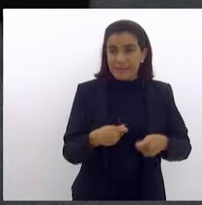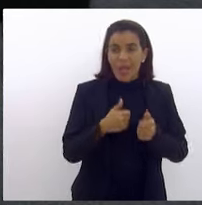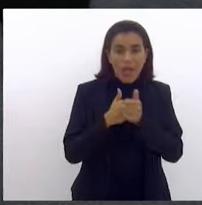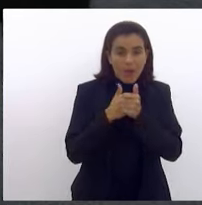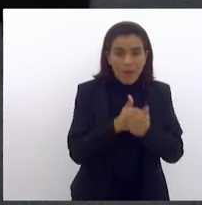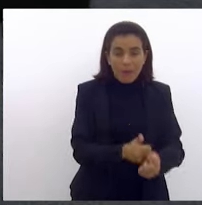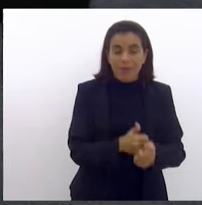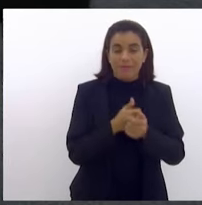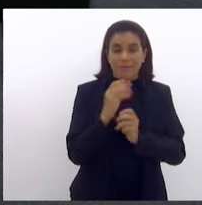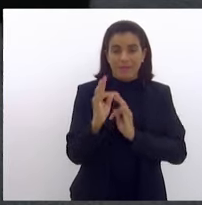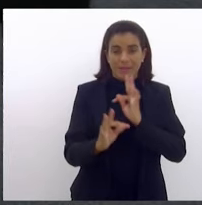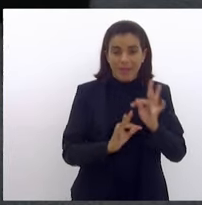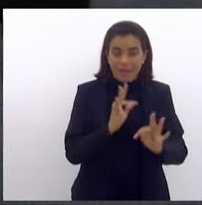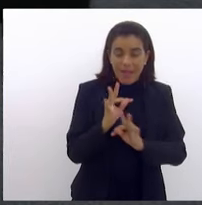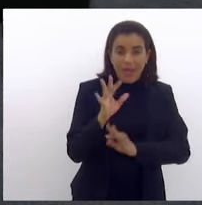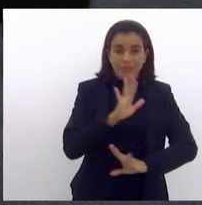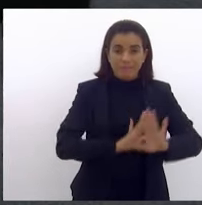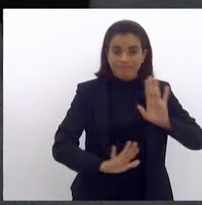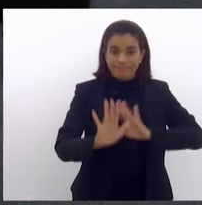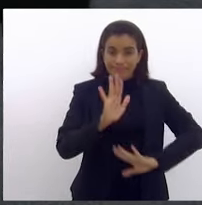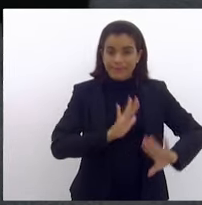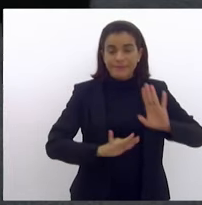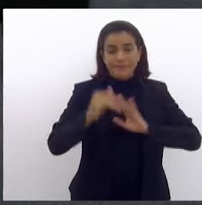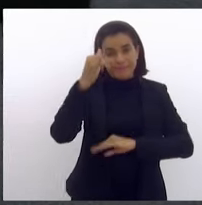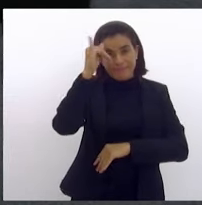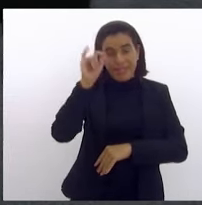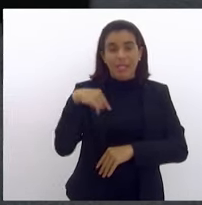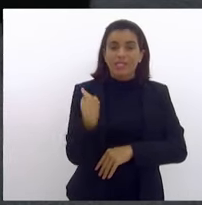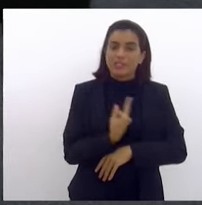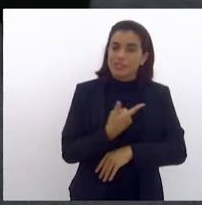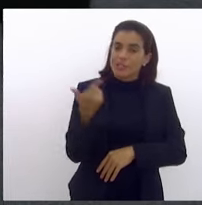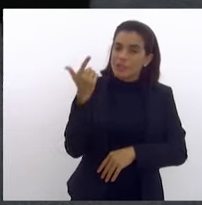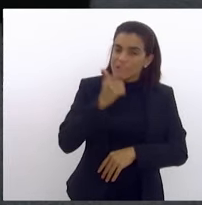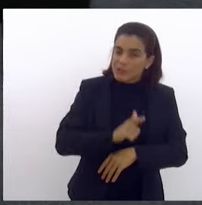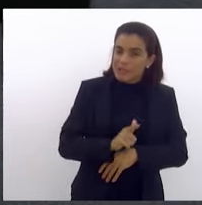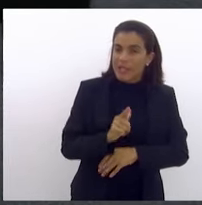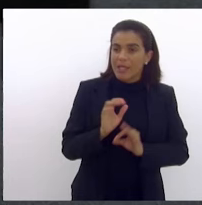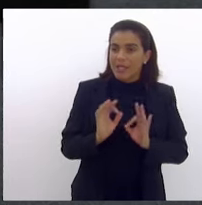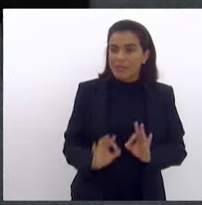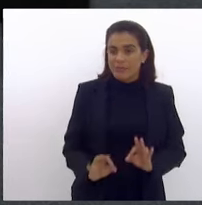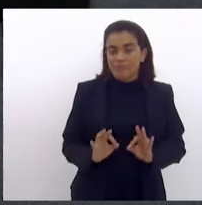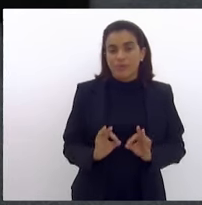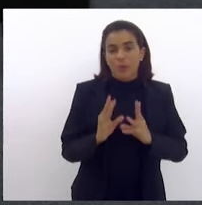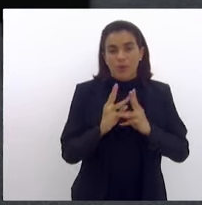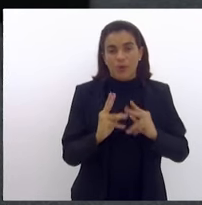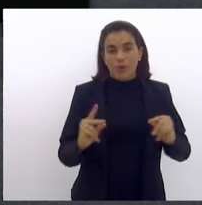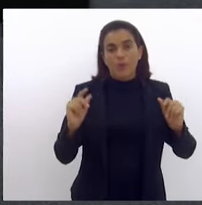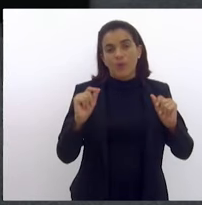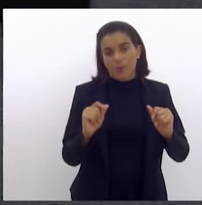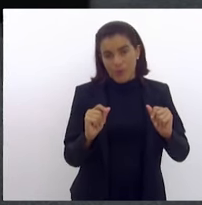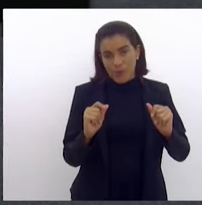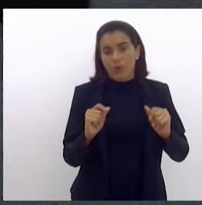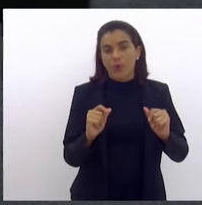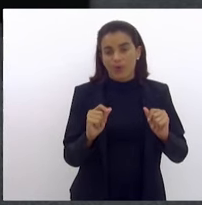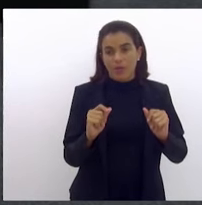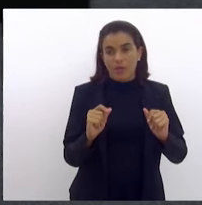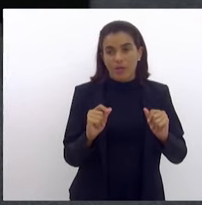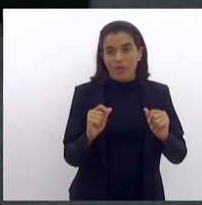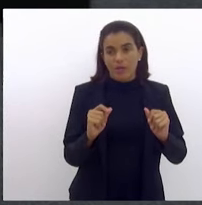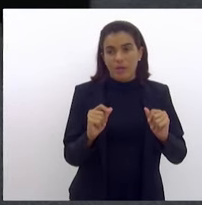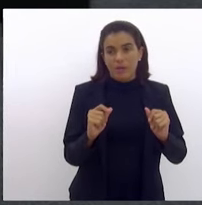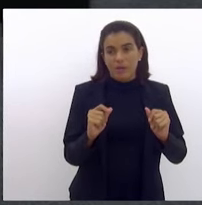se tratado com, preventivamente, a gente consegue aí uma cura prevista